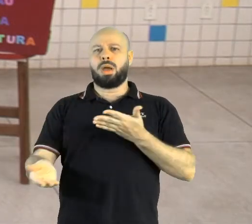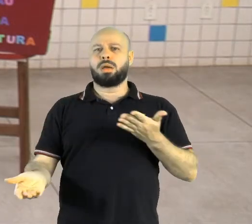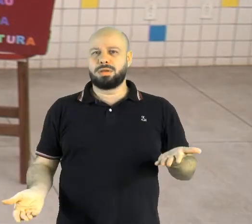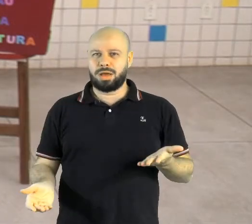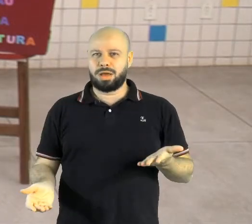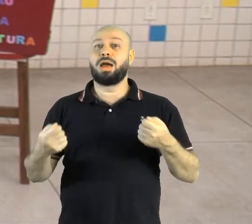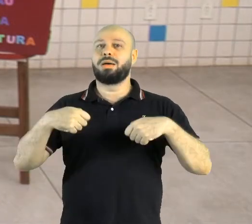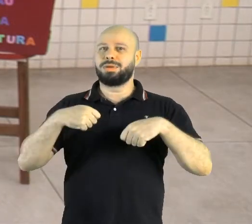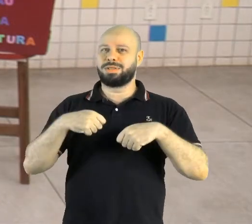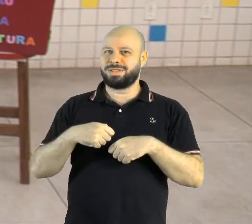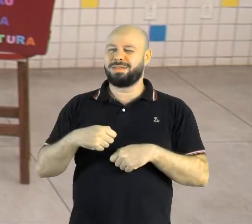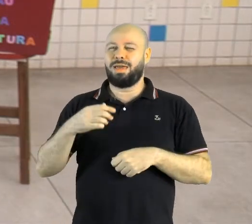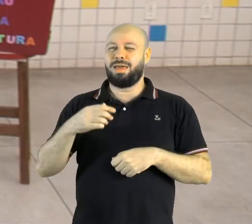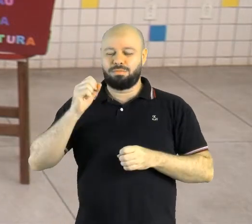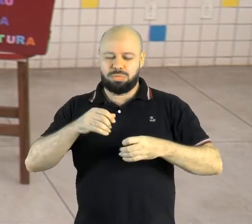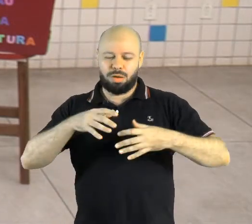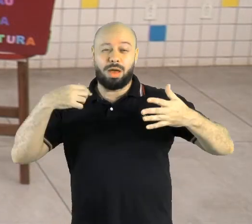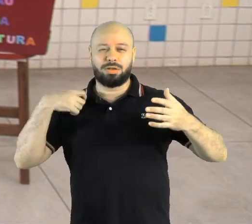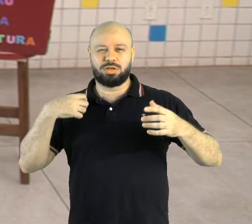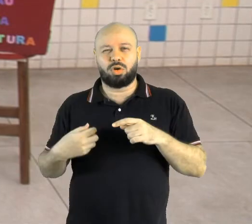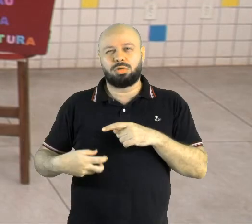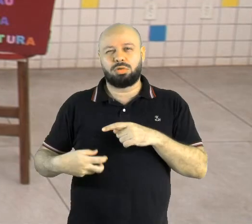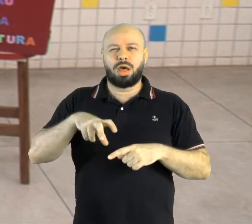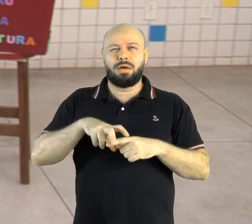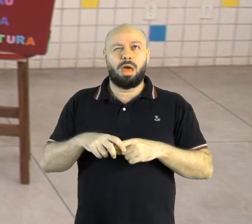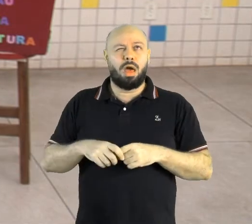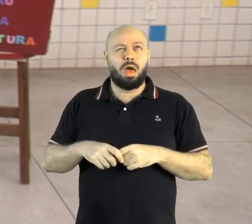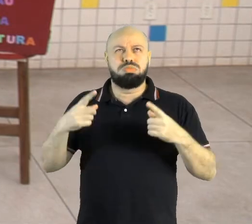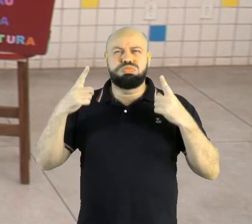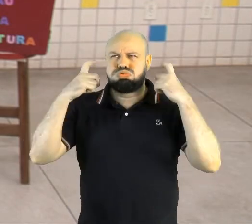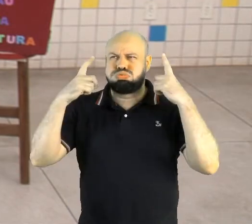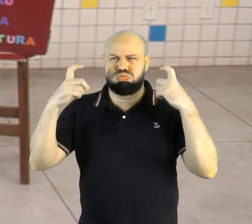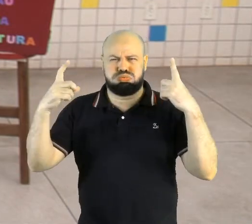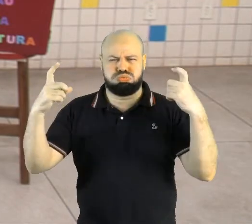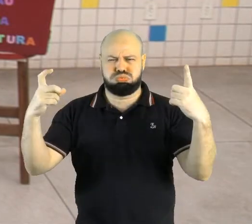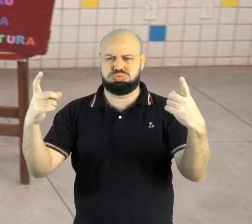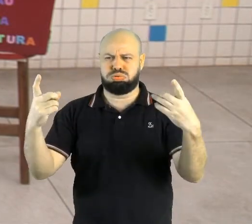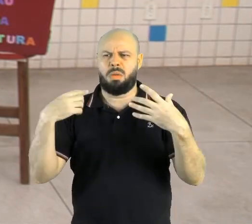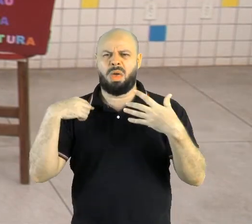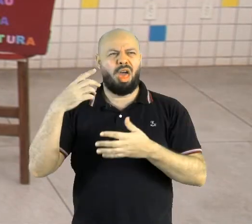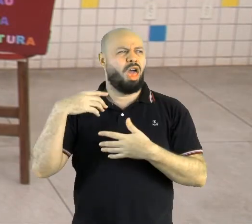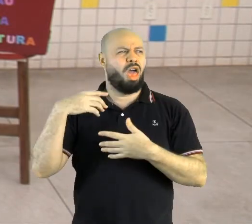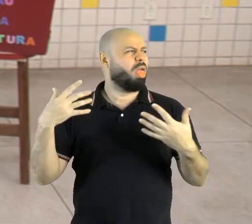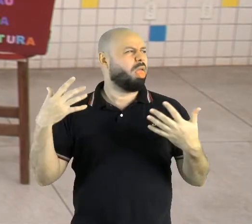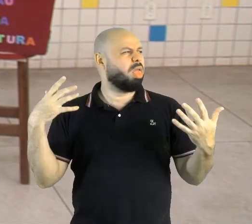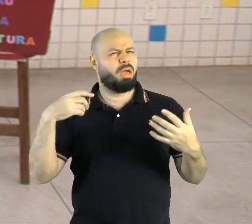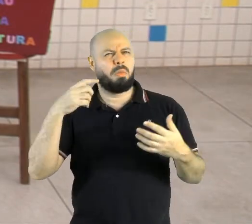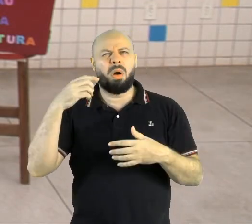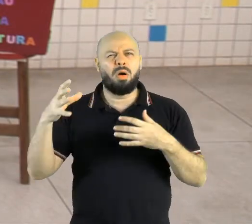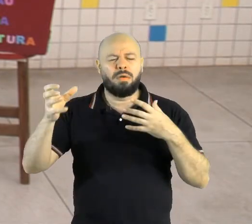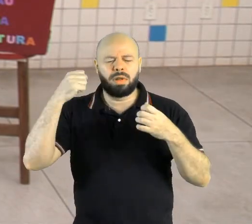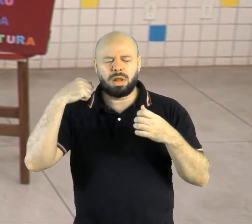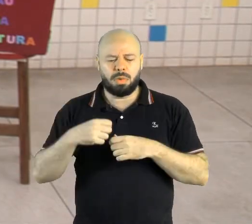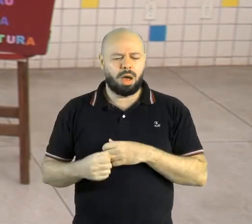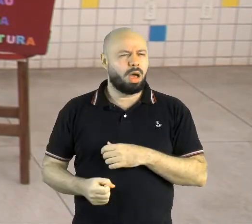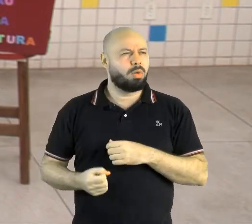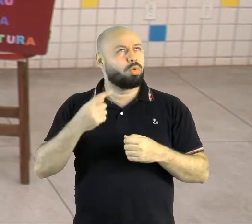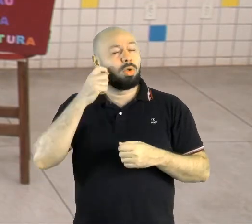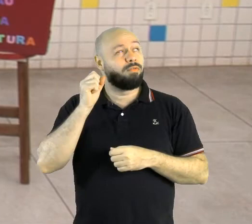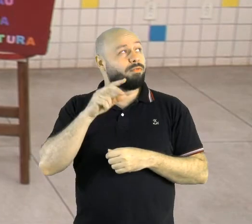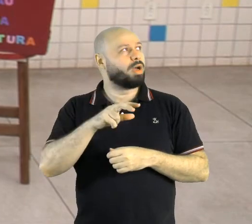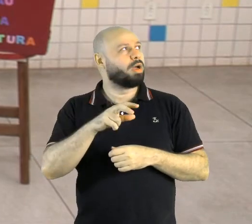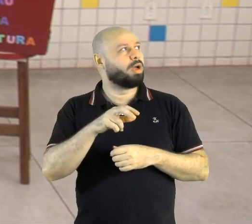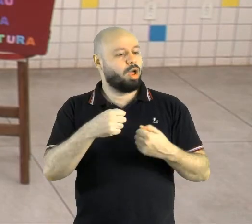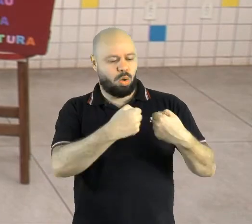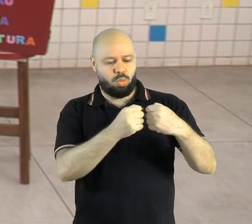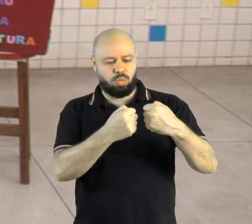um pouquinho, você fala que estava lá no ponto, estava um barulho enorme, você não conseguia nem ouvir, de repente, quando você viu, o